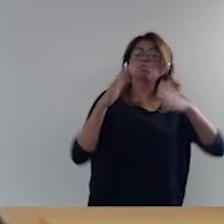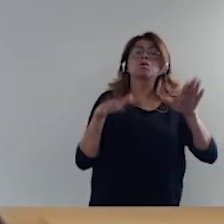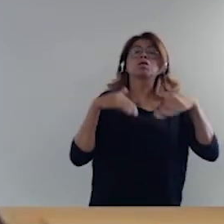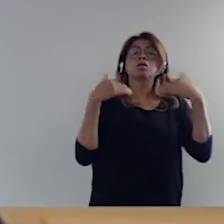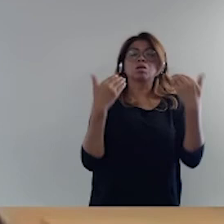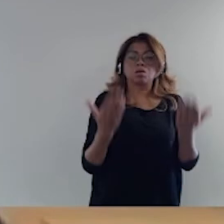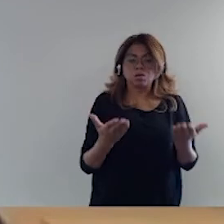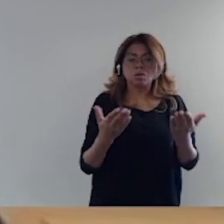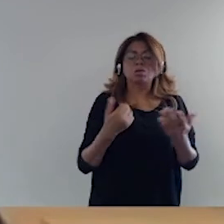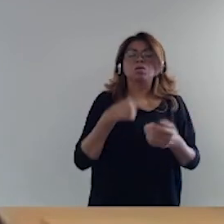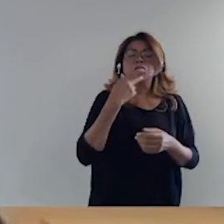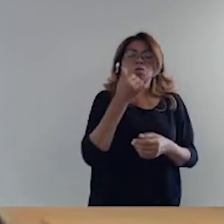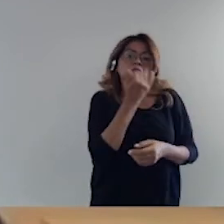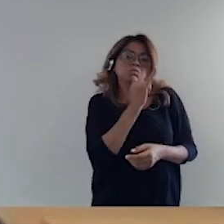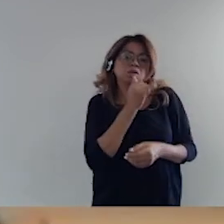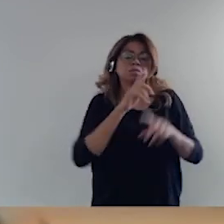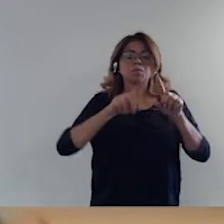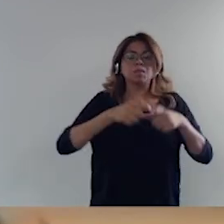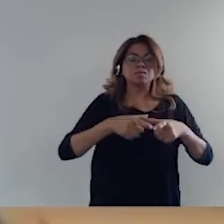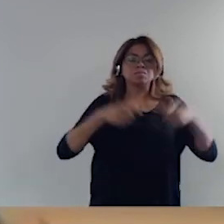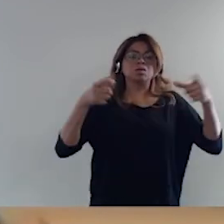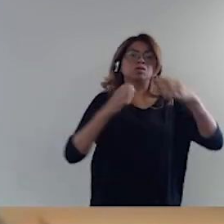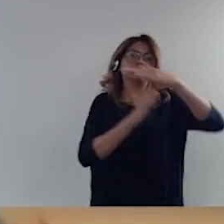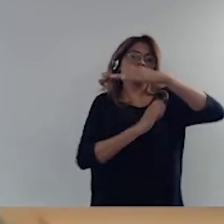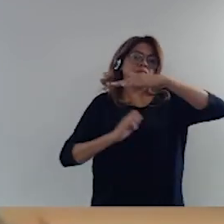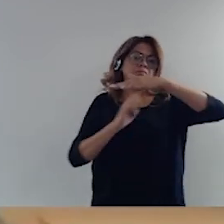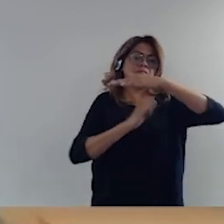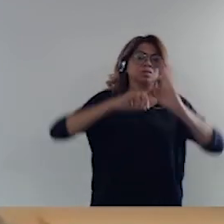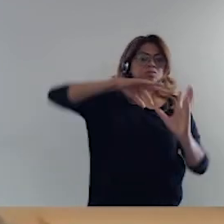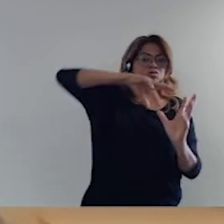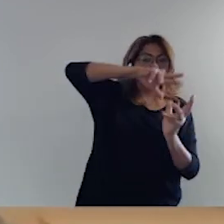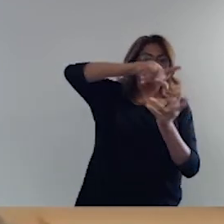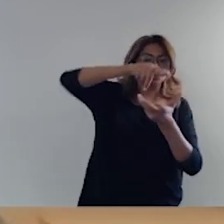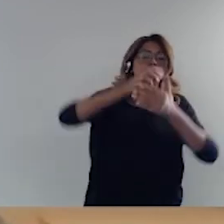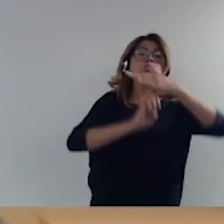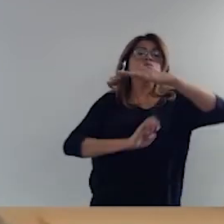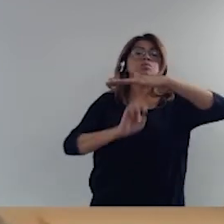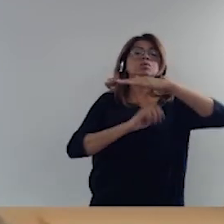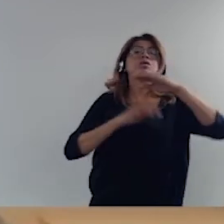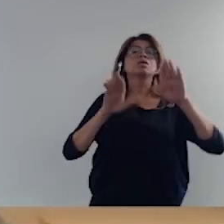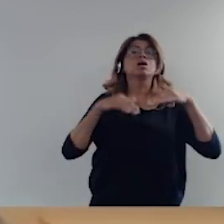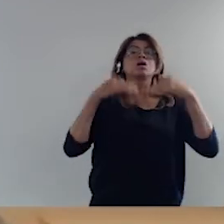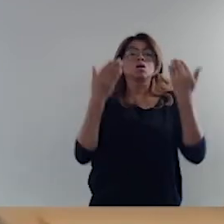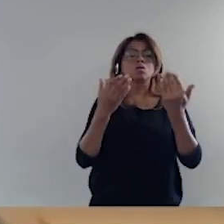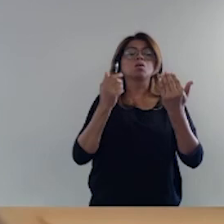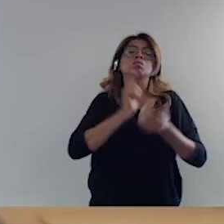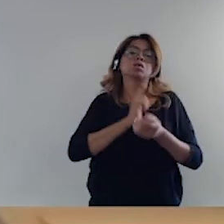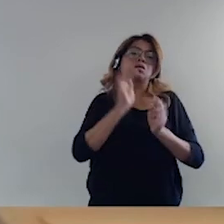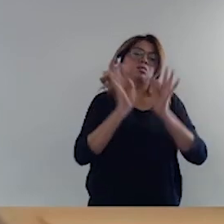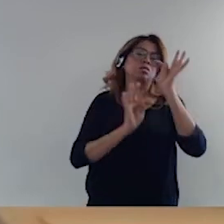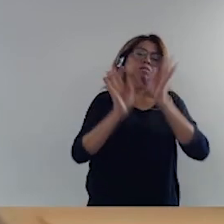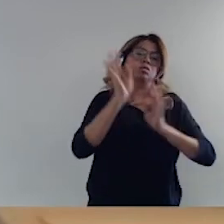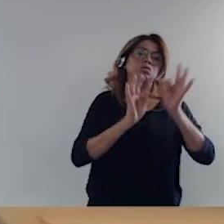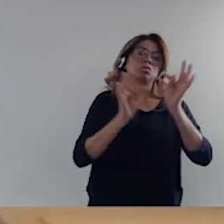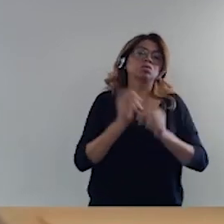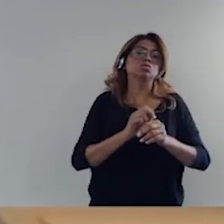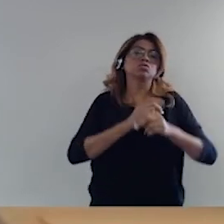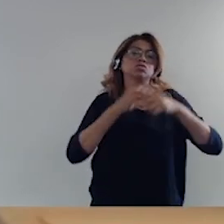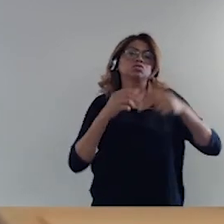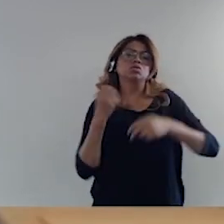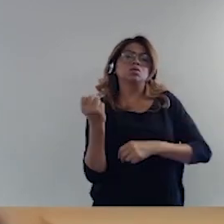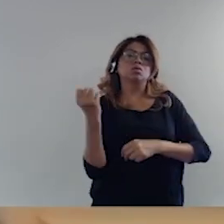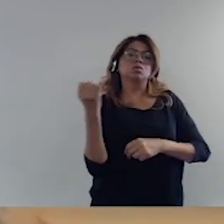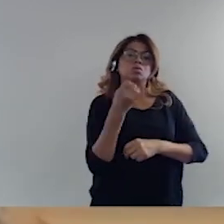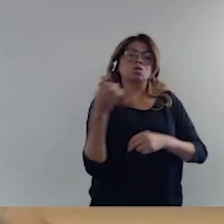a General Electric. As maiores empresas do mundo são as empresas de tecnologia, de inovação, de